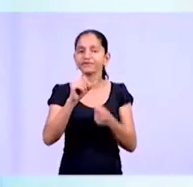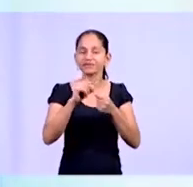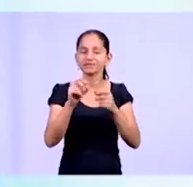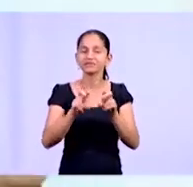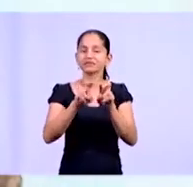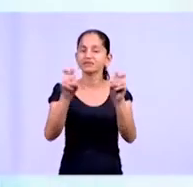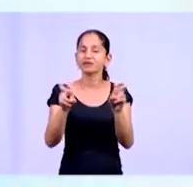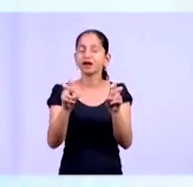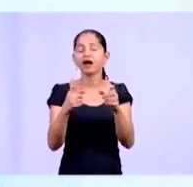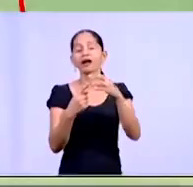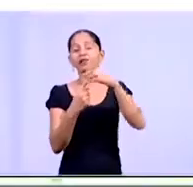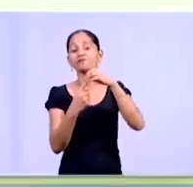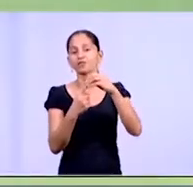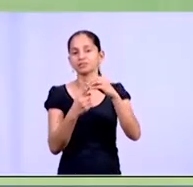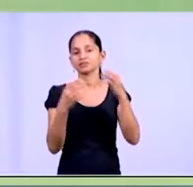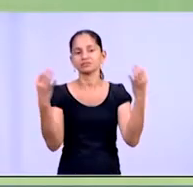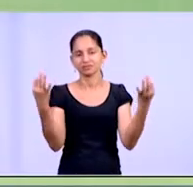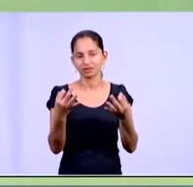sua informação.